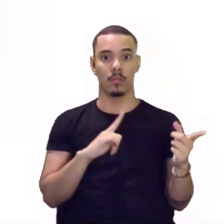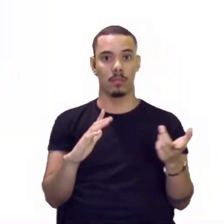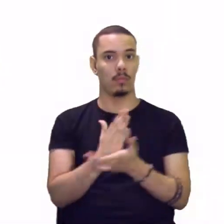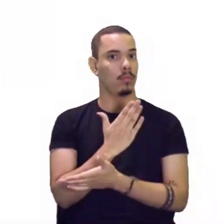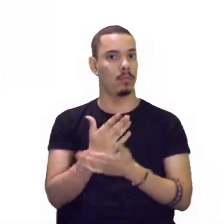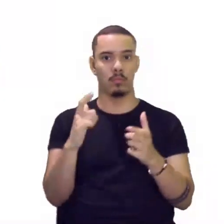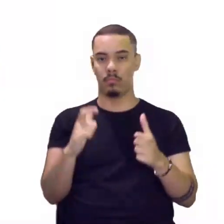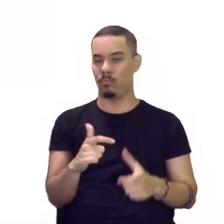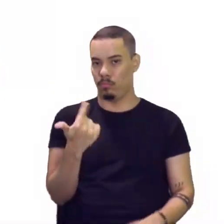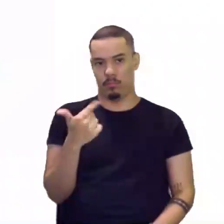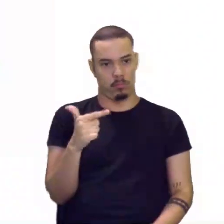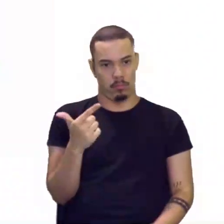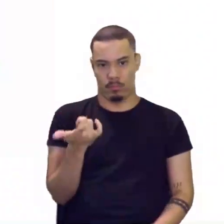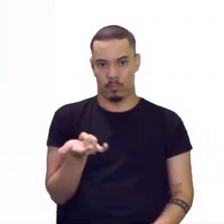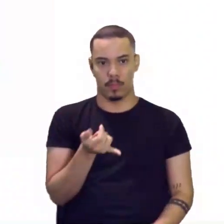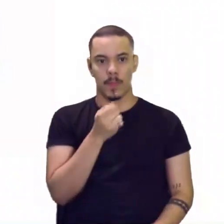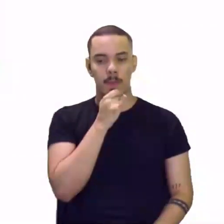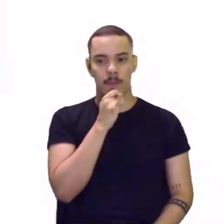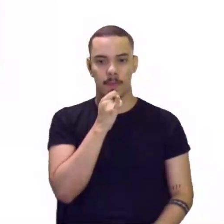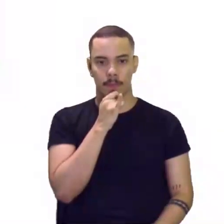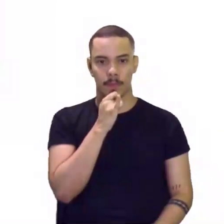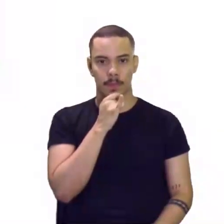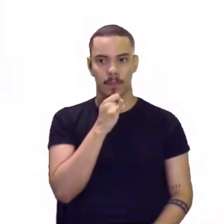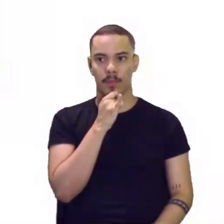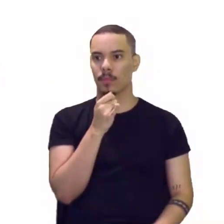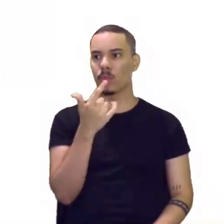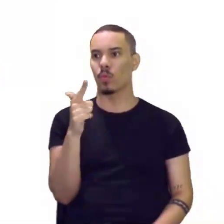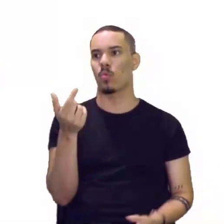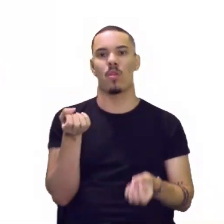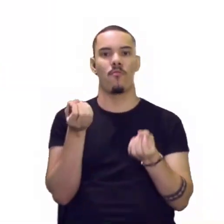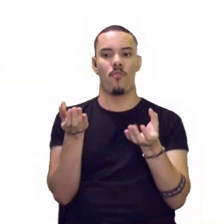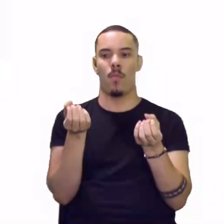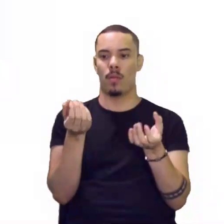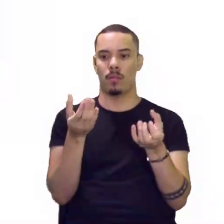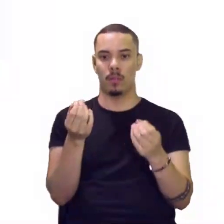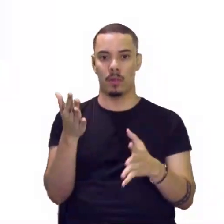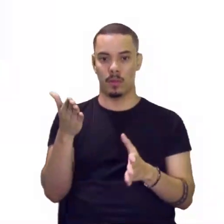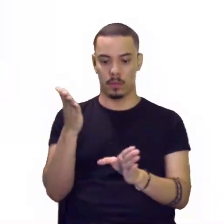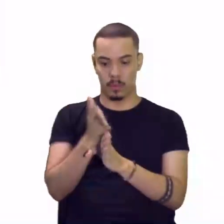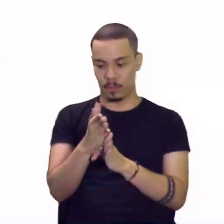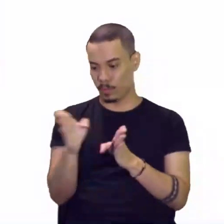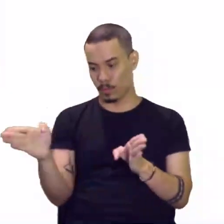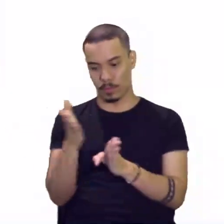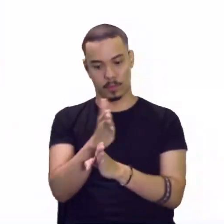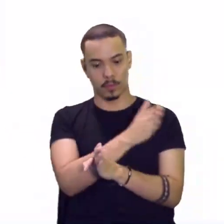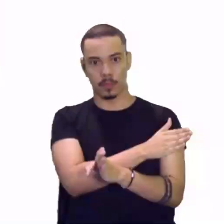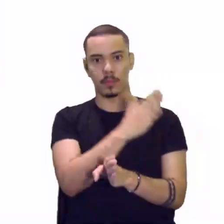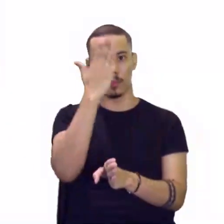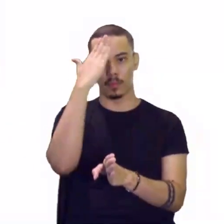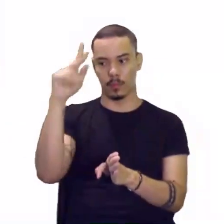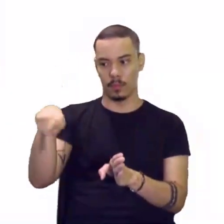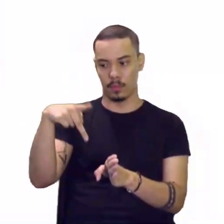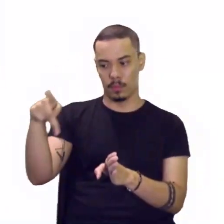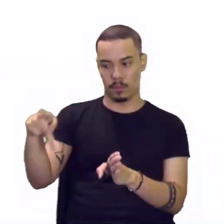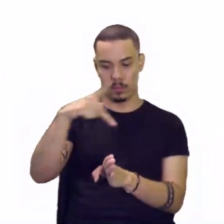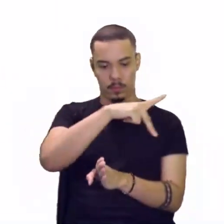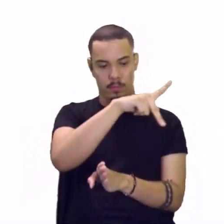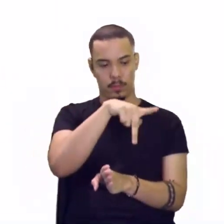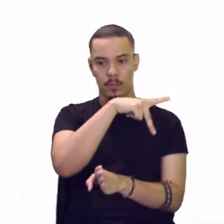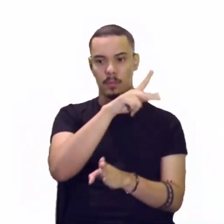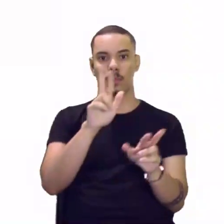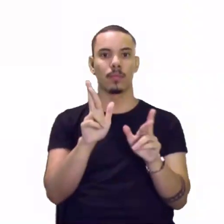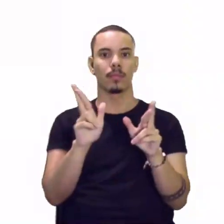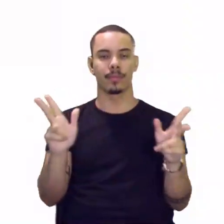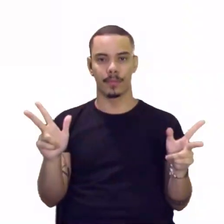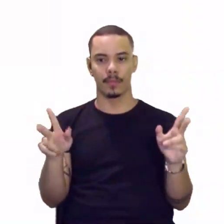que não vai ter, né, por exemplo, né, uma informação que aquela área é uma área de fronteira entre diferentes regiões